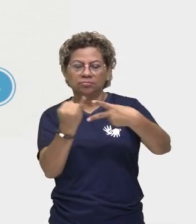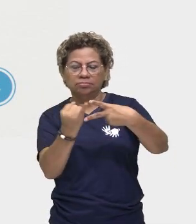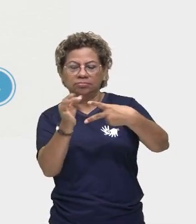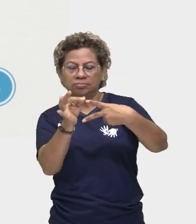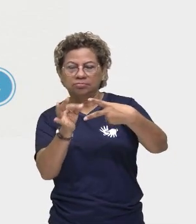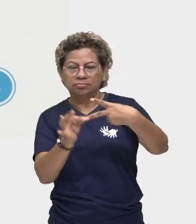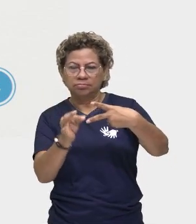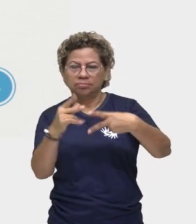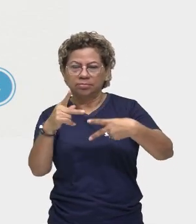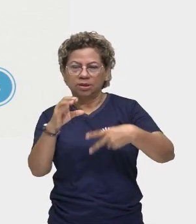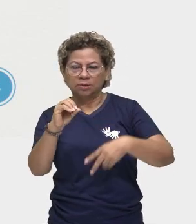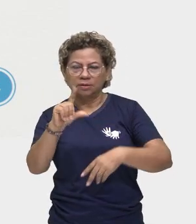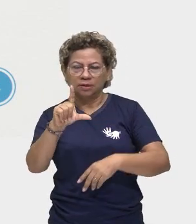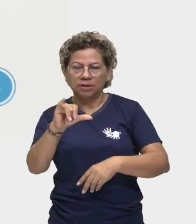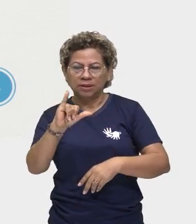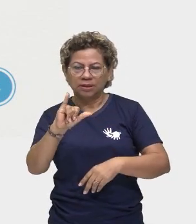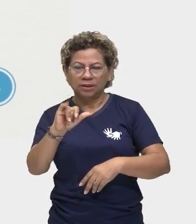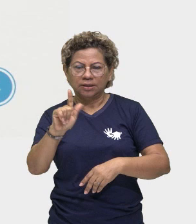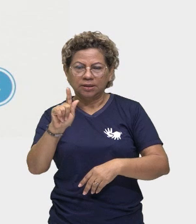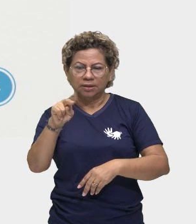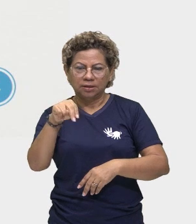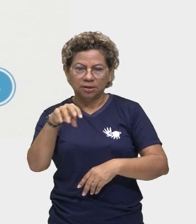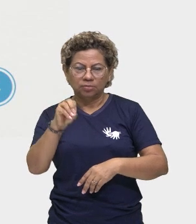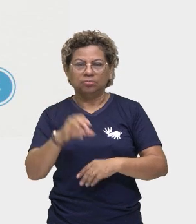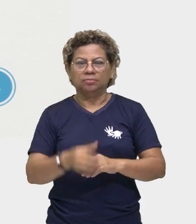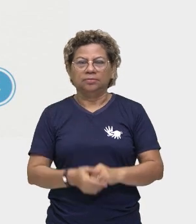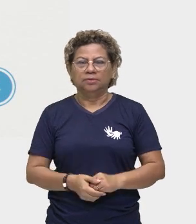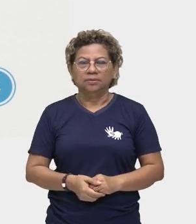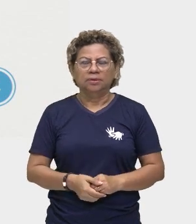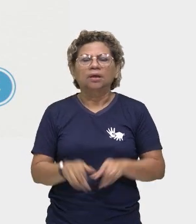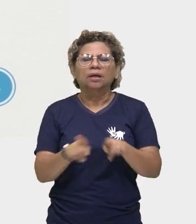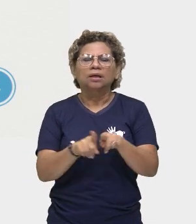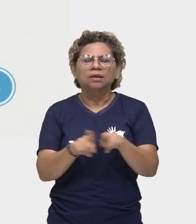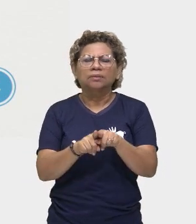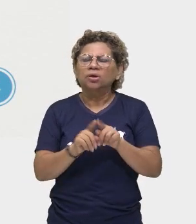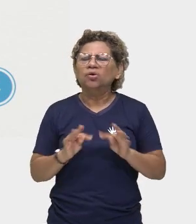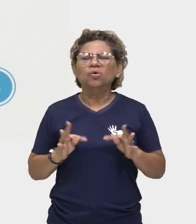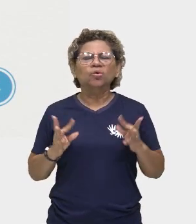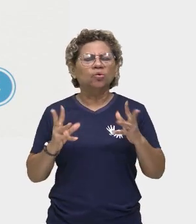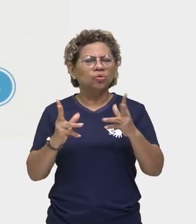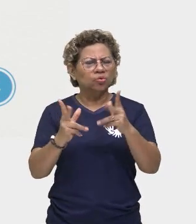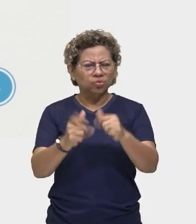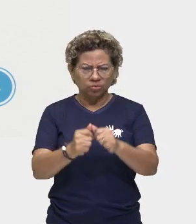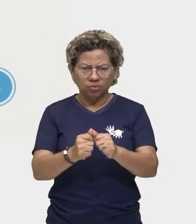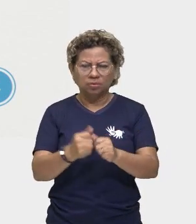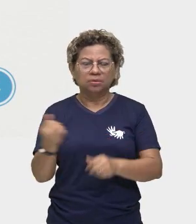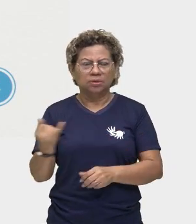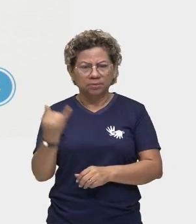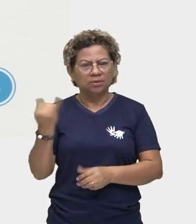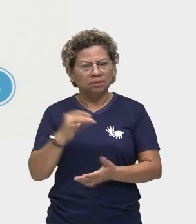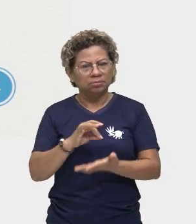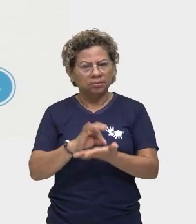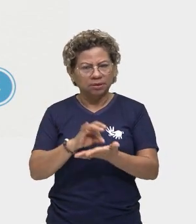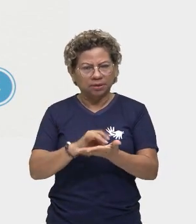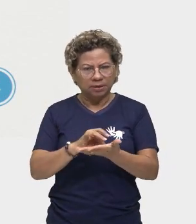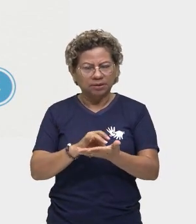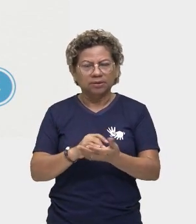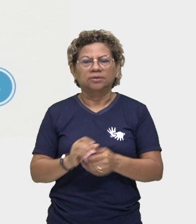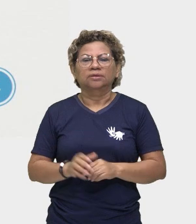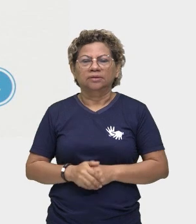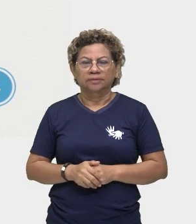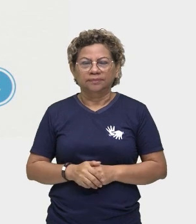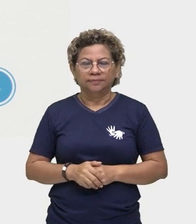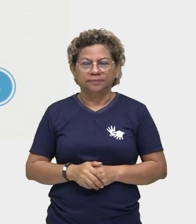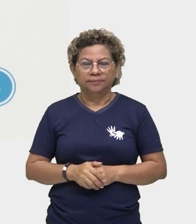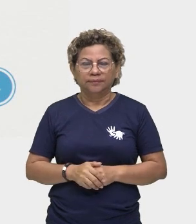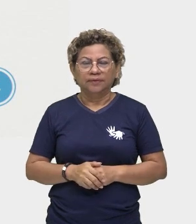Outro elemento do polígono também, que é muito importante, todos eles são importantes, né? Na verdade, são os vértices. Então, quais